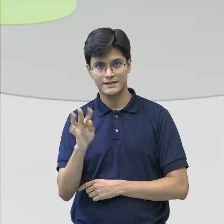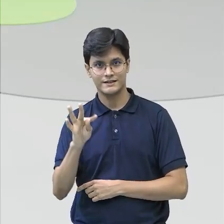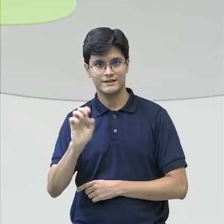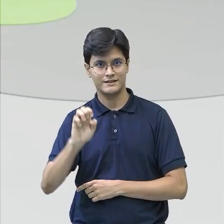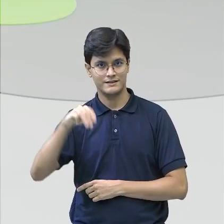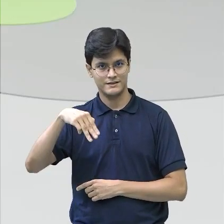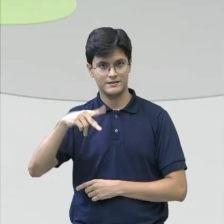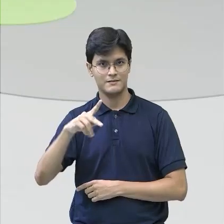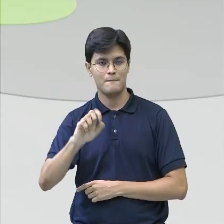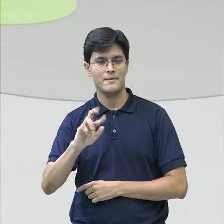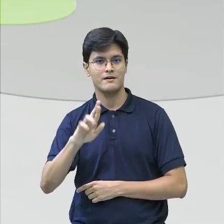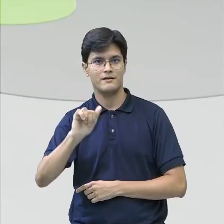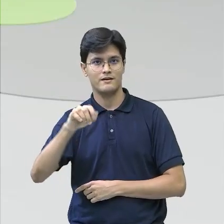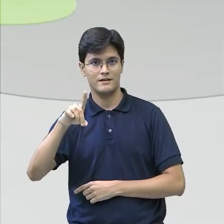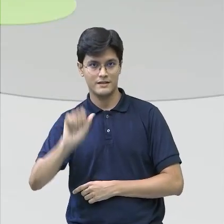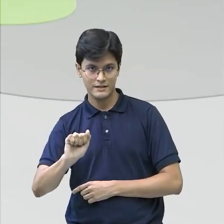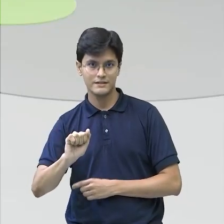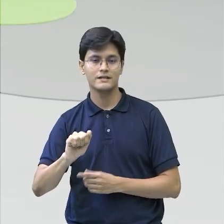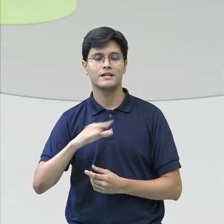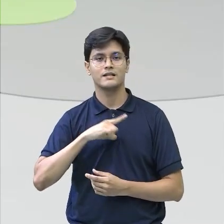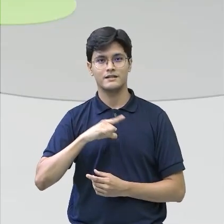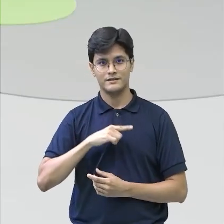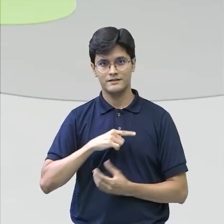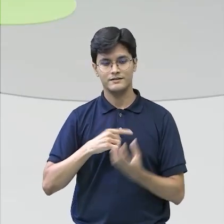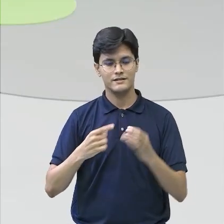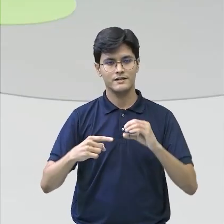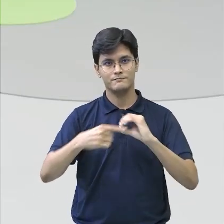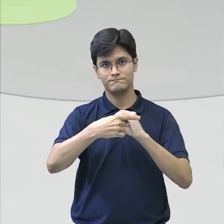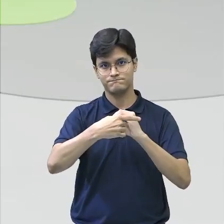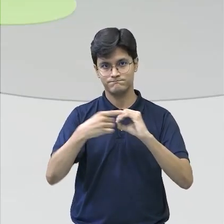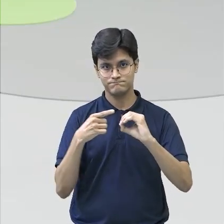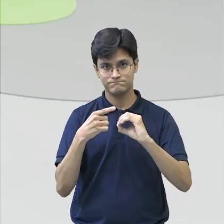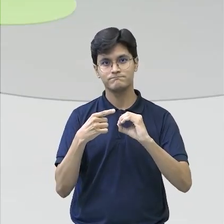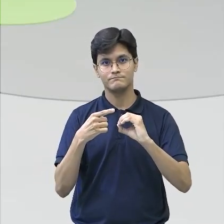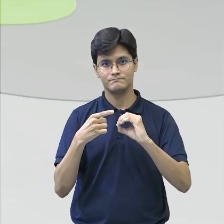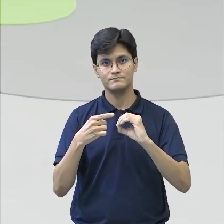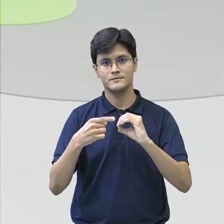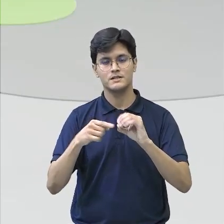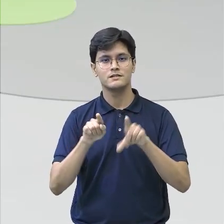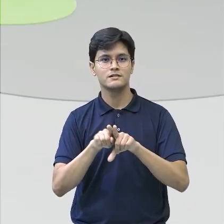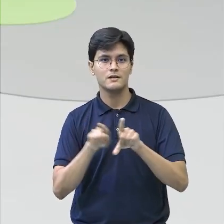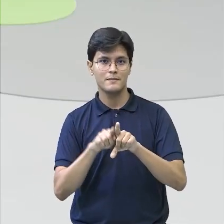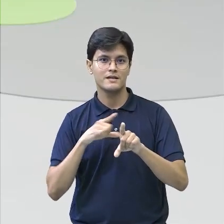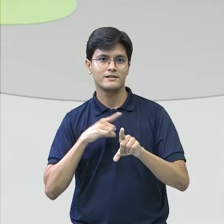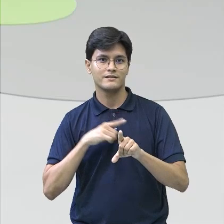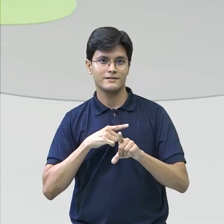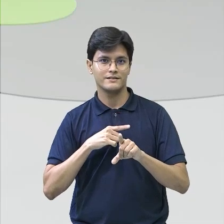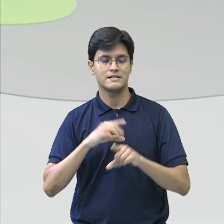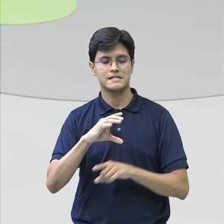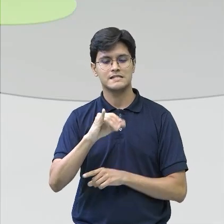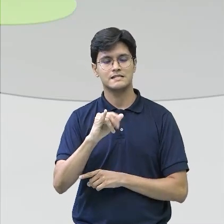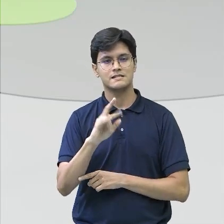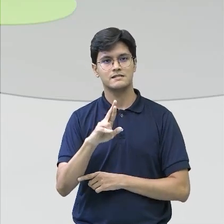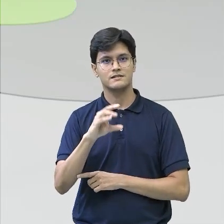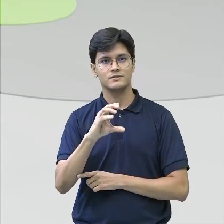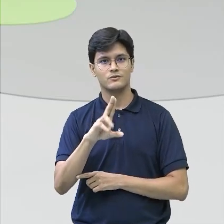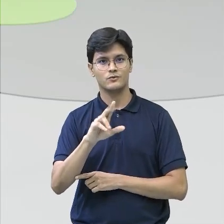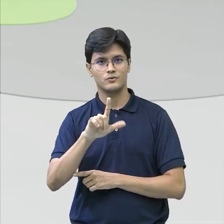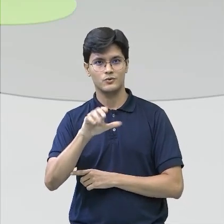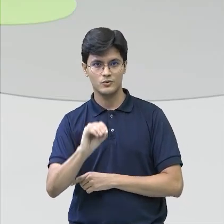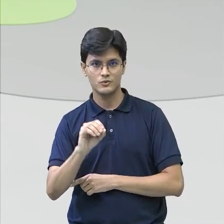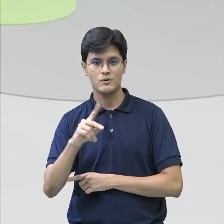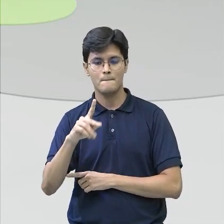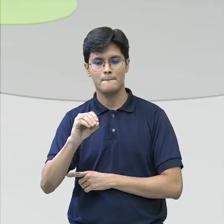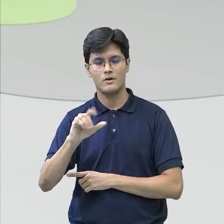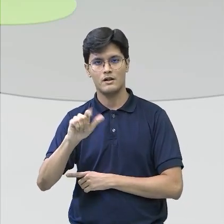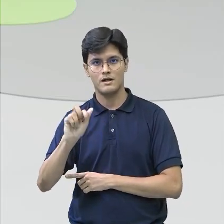Trópico de Câncer, né? E também o Círculo Polar Ártico. A gente vai ter aqui a zona tropical, que é essa bem ao meio, tá?